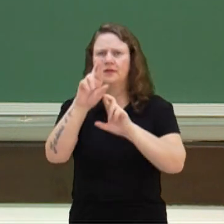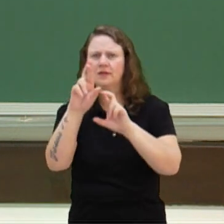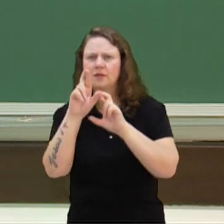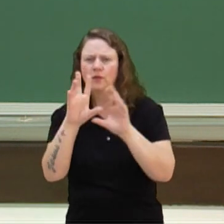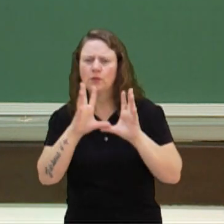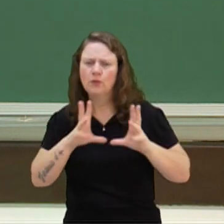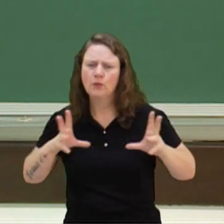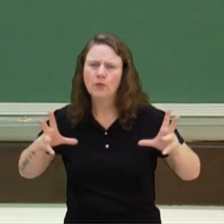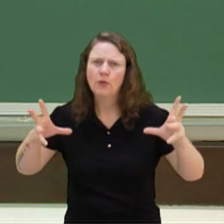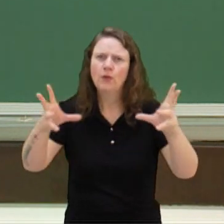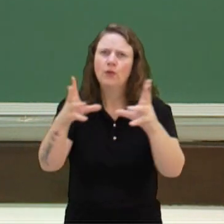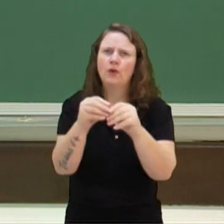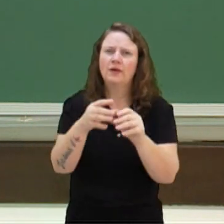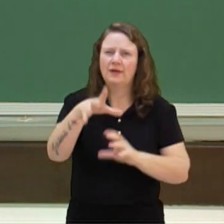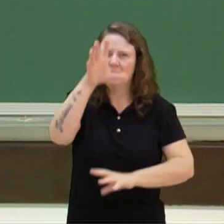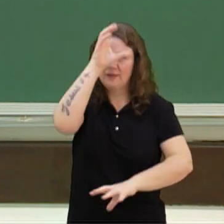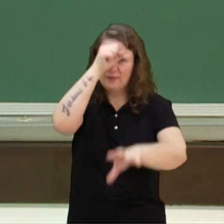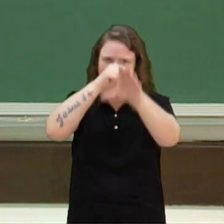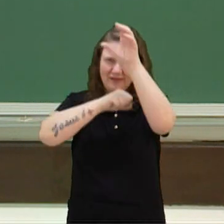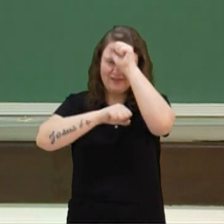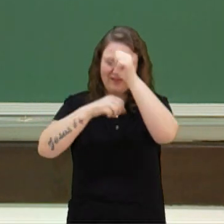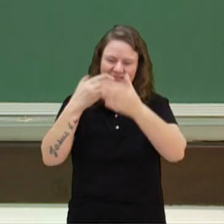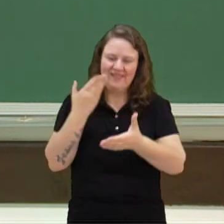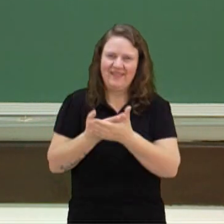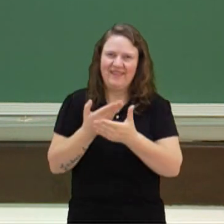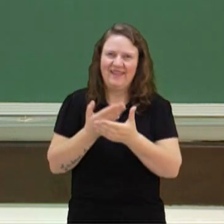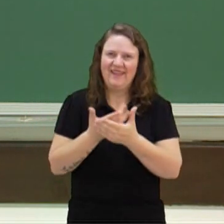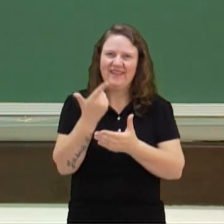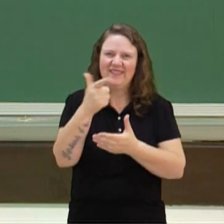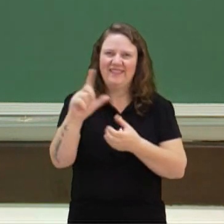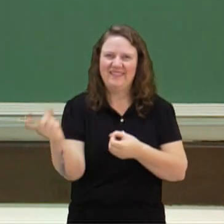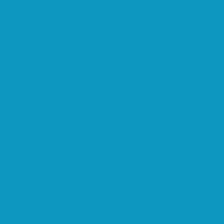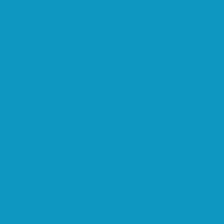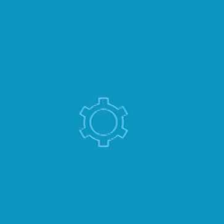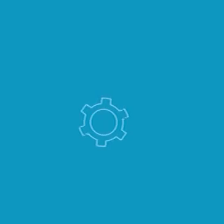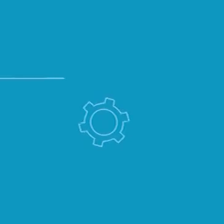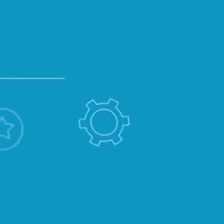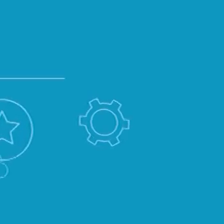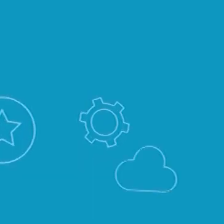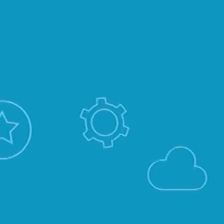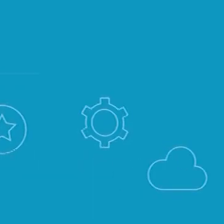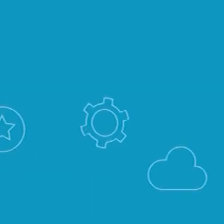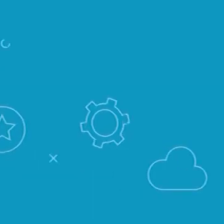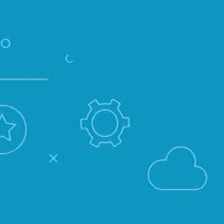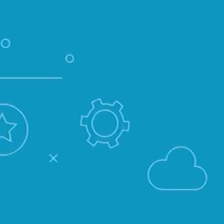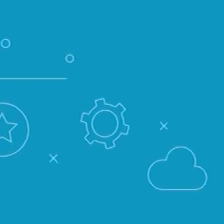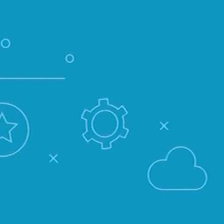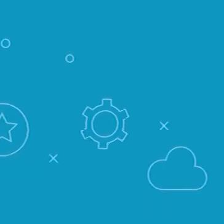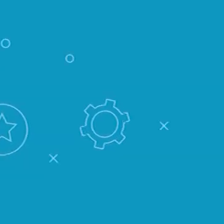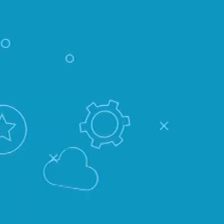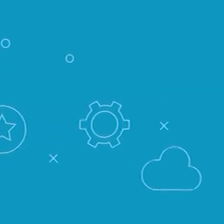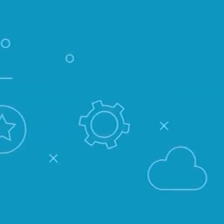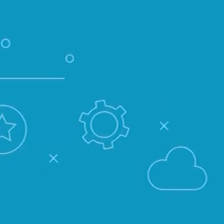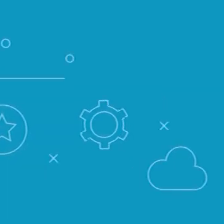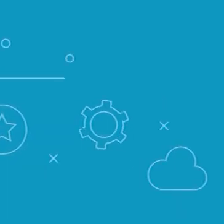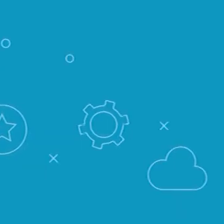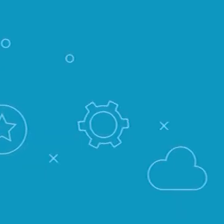tenham aprendido bastante nessa aula e em breve nós voltaremos.